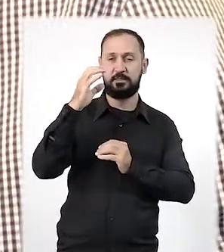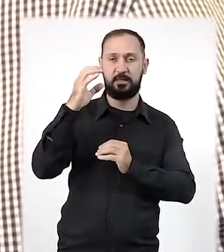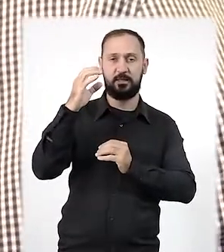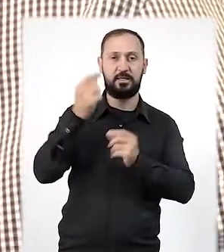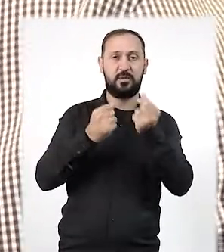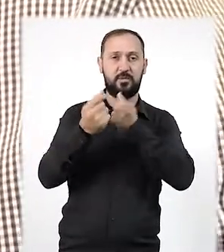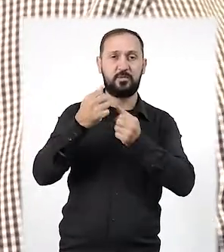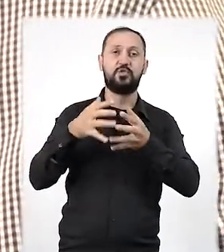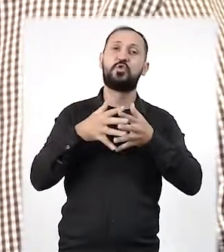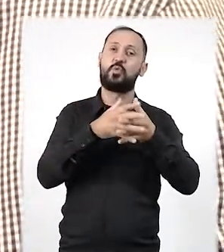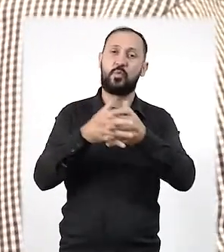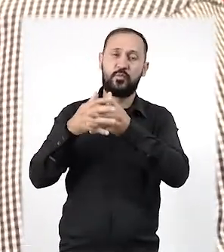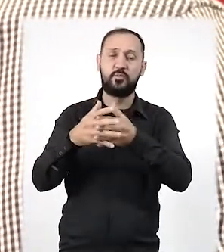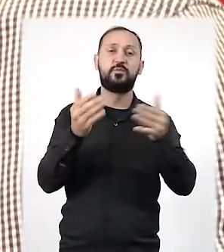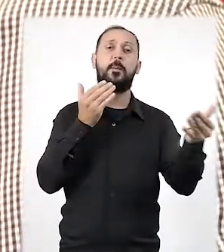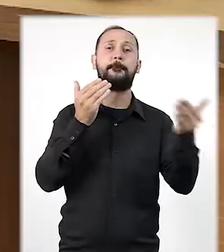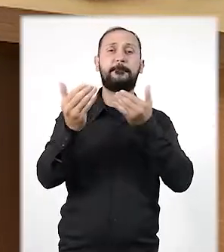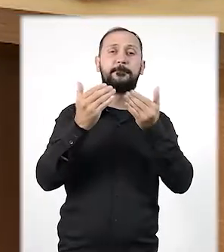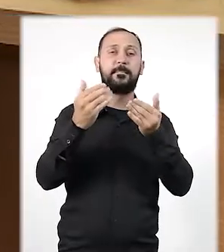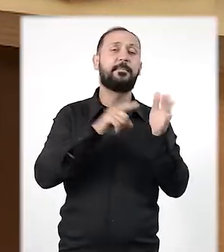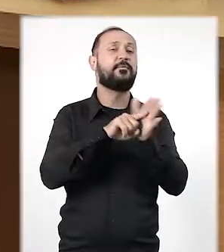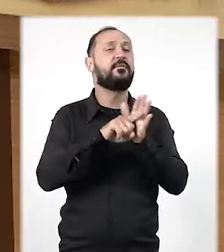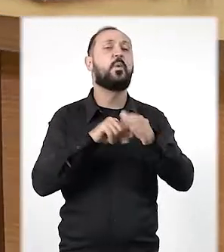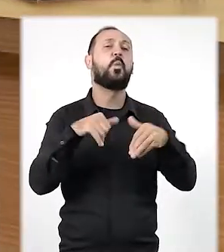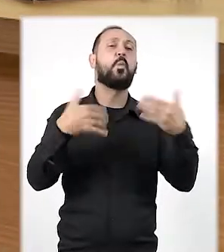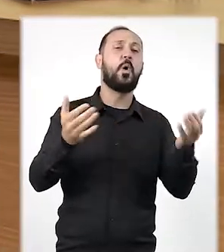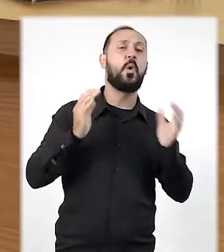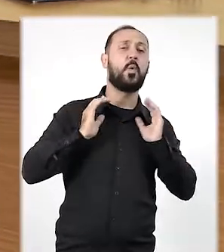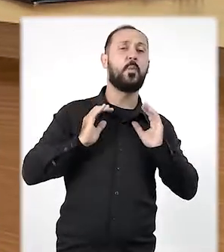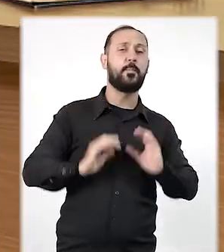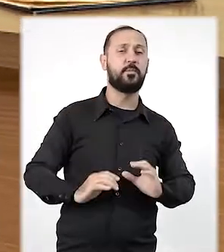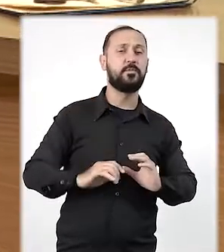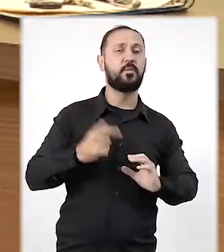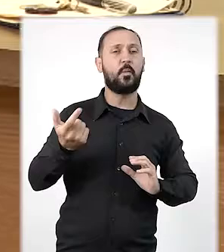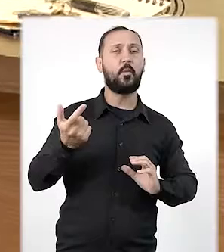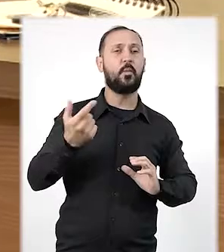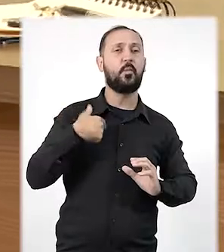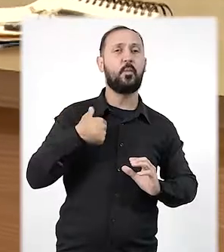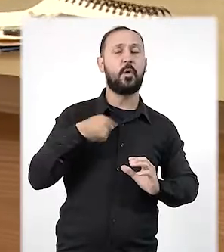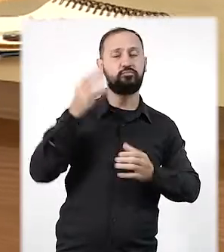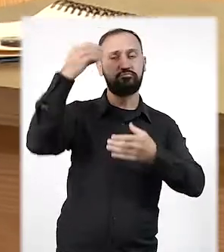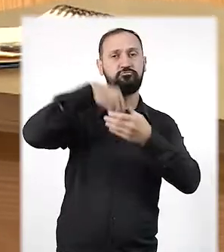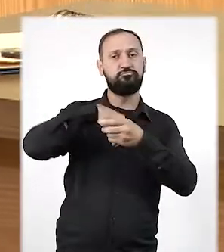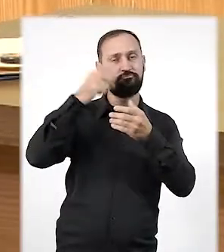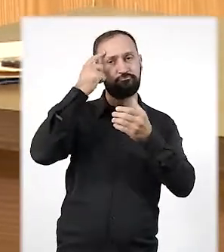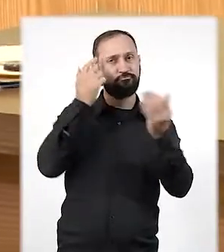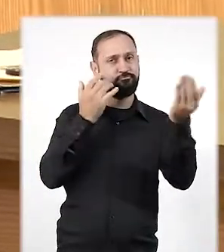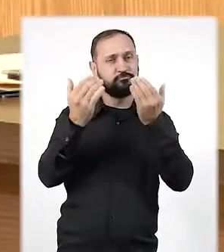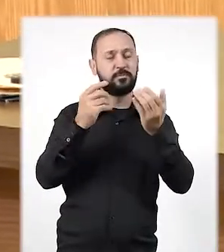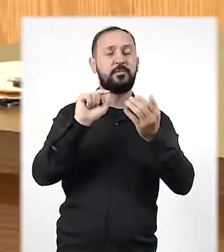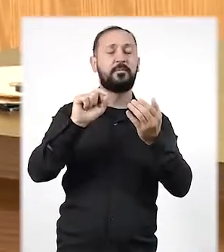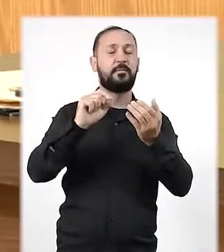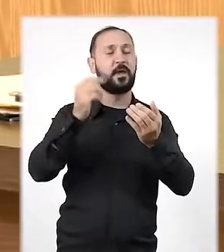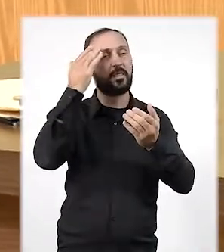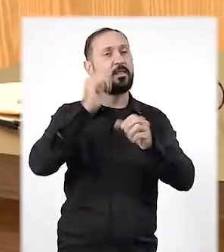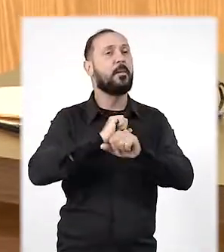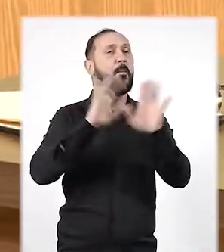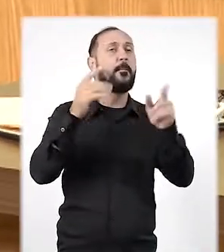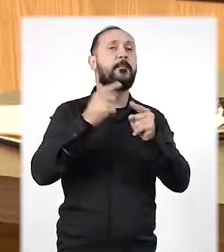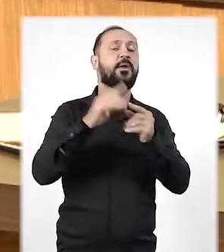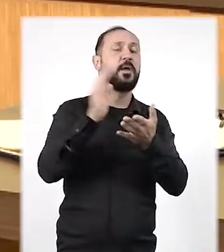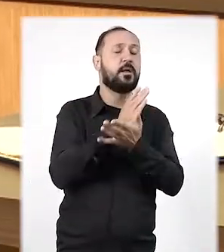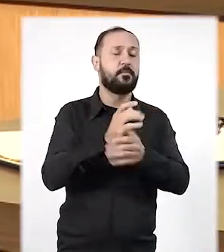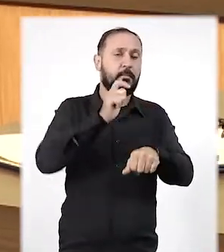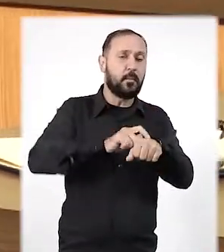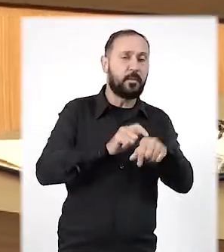econômicas se confundem muito com a psicologia para investigar comportamentos e vieses cognitivos, justamente para entender o porquê